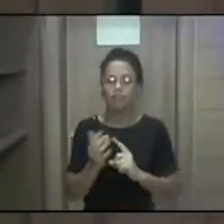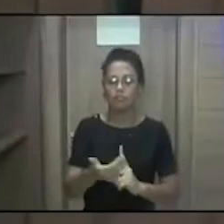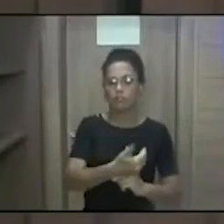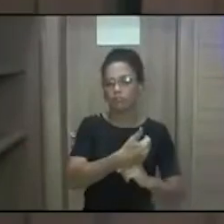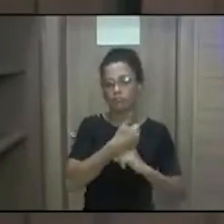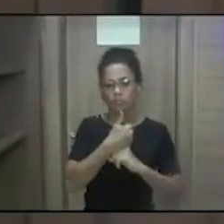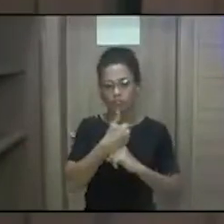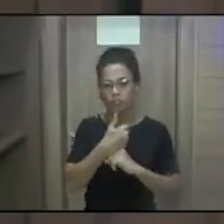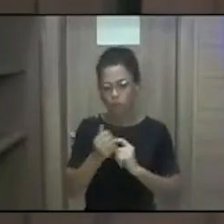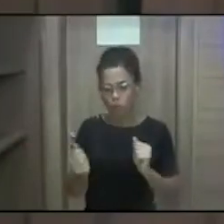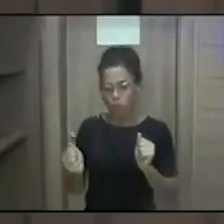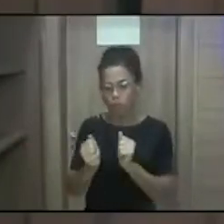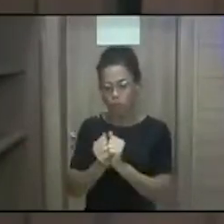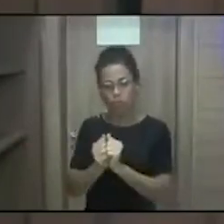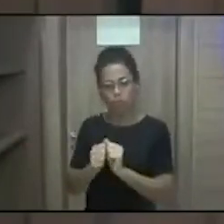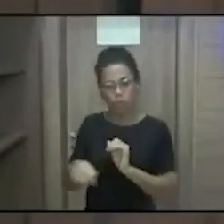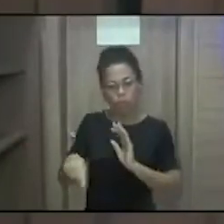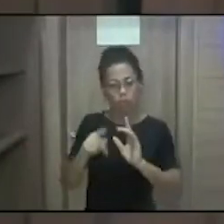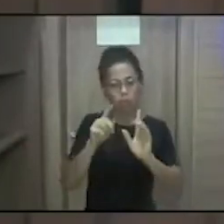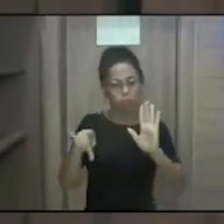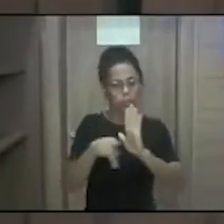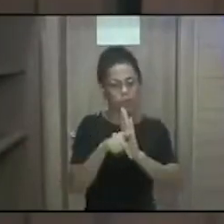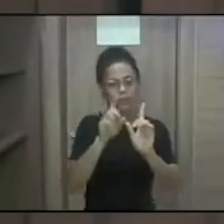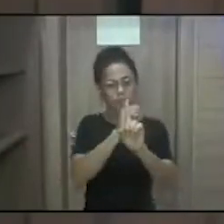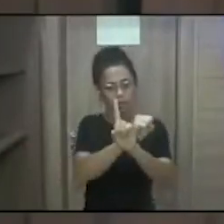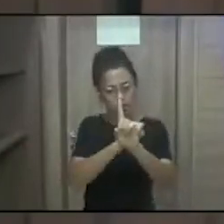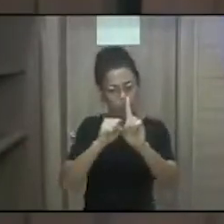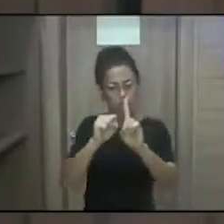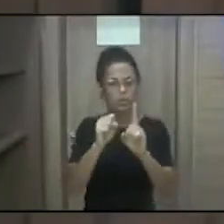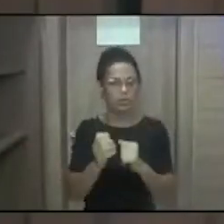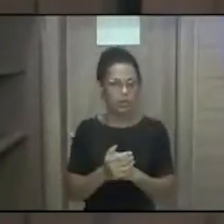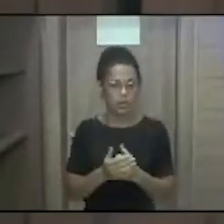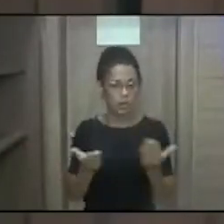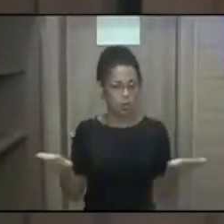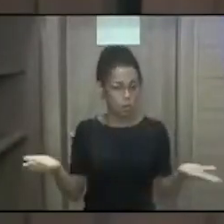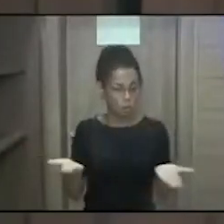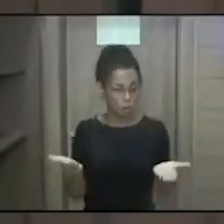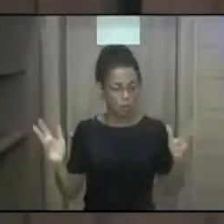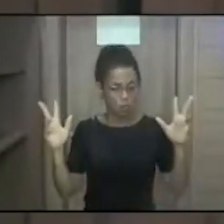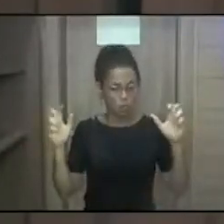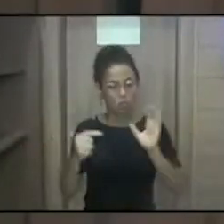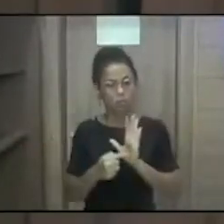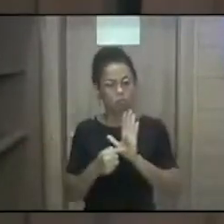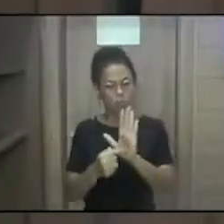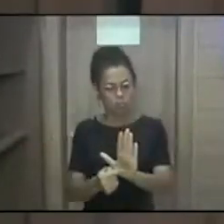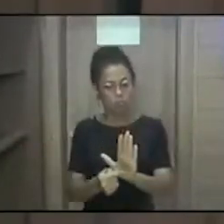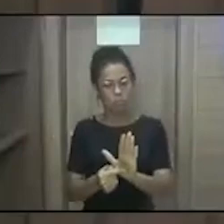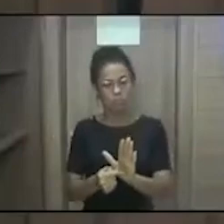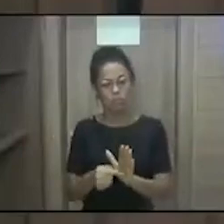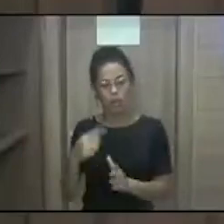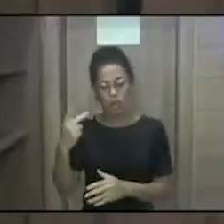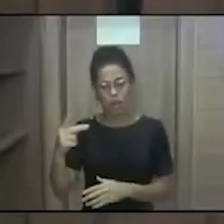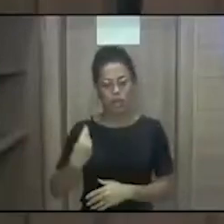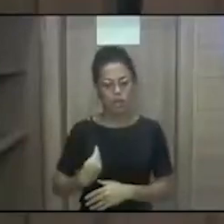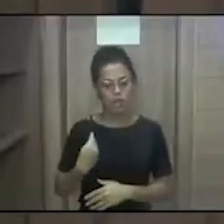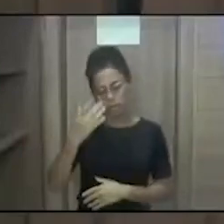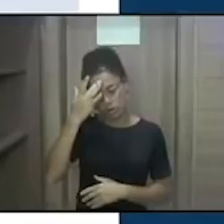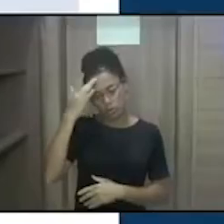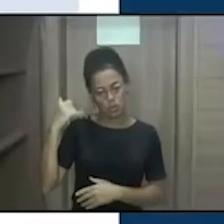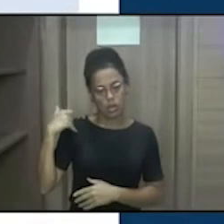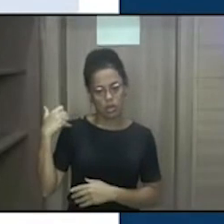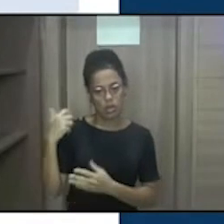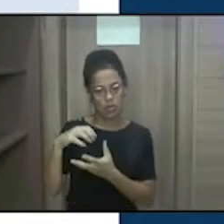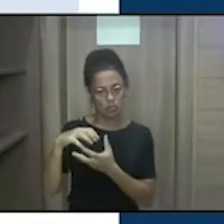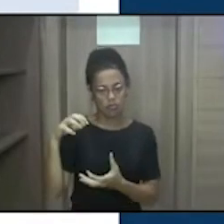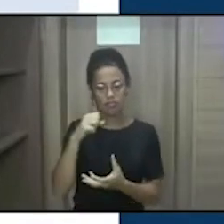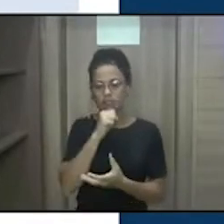incorporado no mundo social. Eu acho que esse é o papel que a gente está trazendo aqui hoje, especialmente entre os idosos. Então, nós fizemos aqui algumas